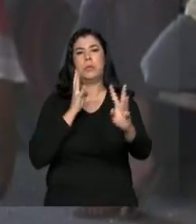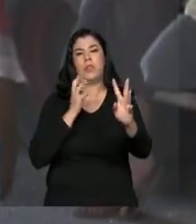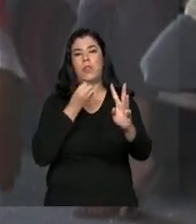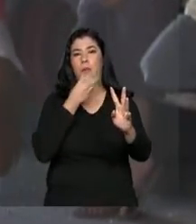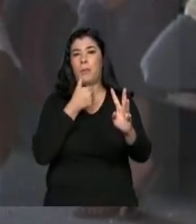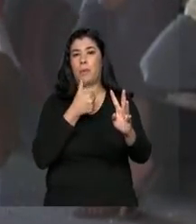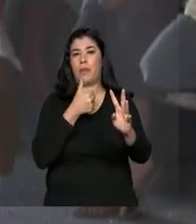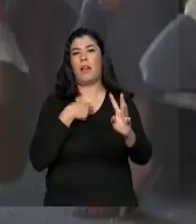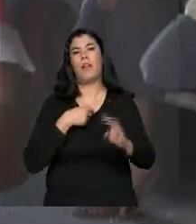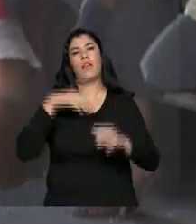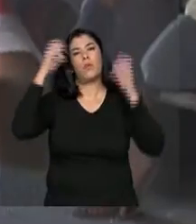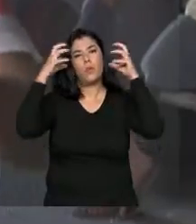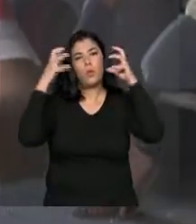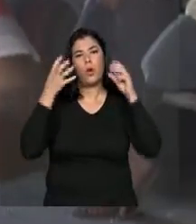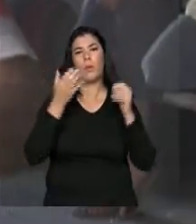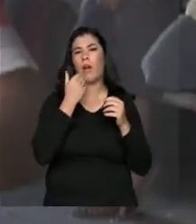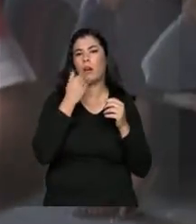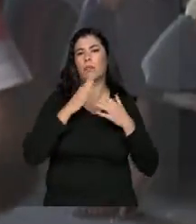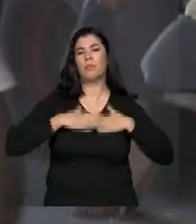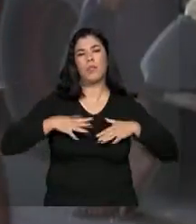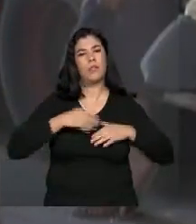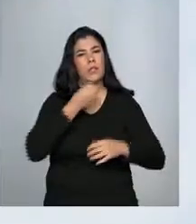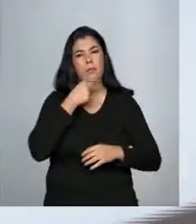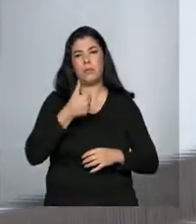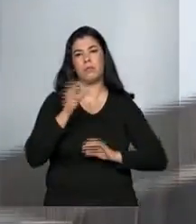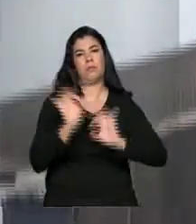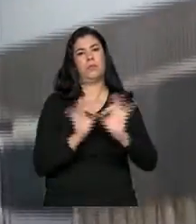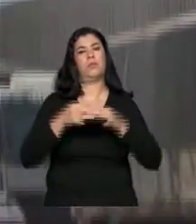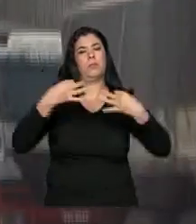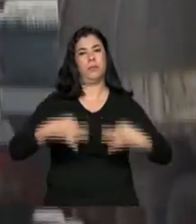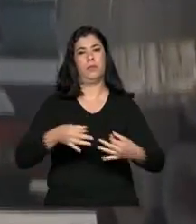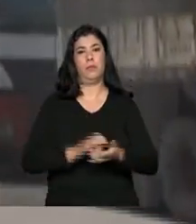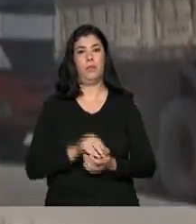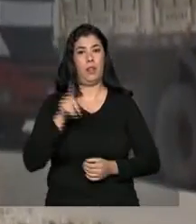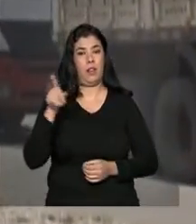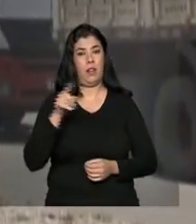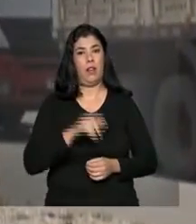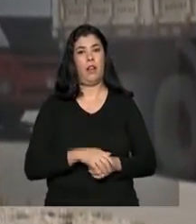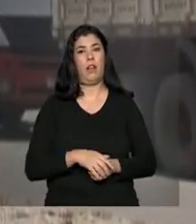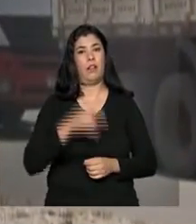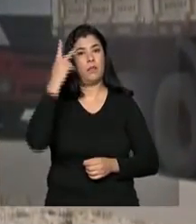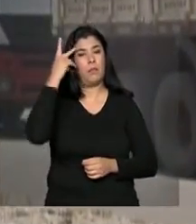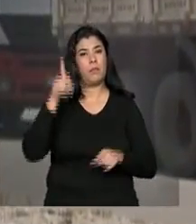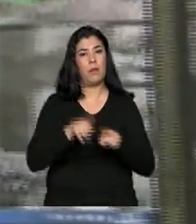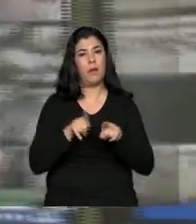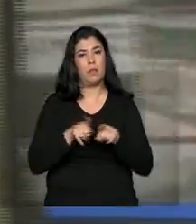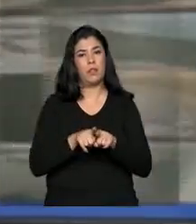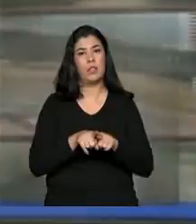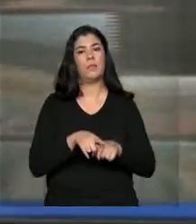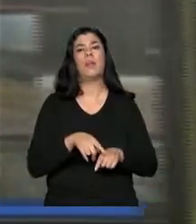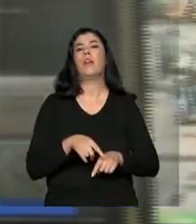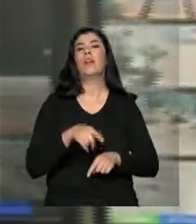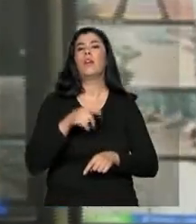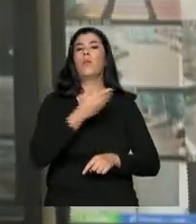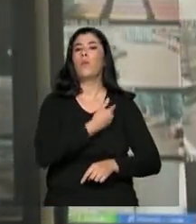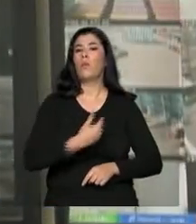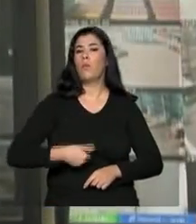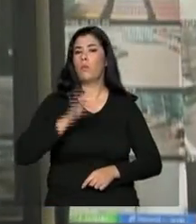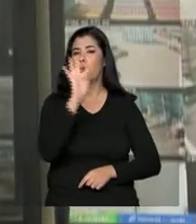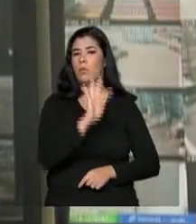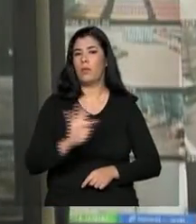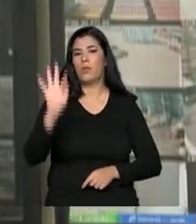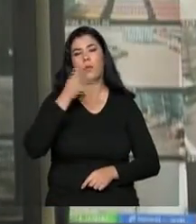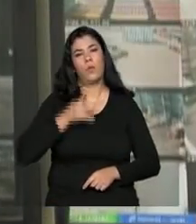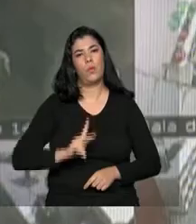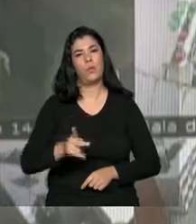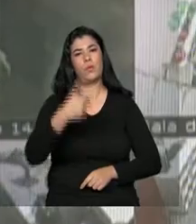boa, conseguir tomar seu banho tranquilo, tudo, já tá bom demais. Em Santos, além do agendamento prévio, o governo federal também